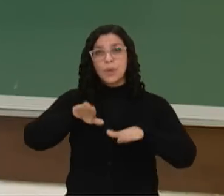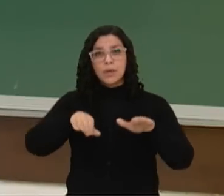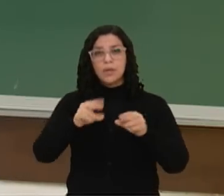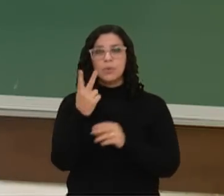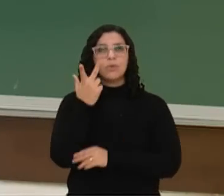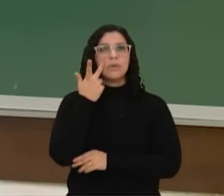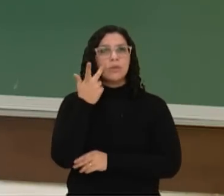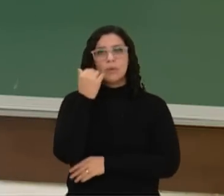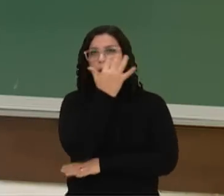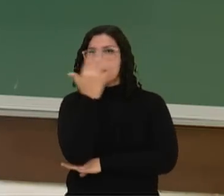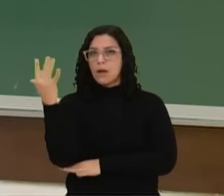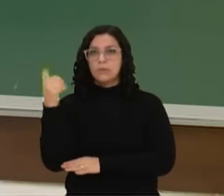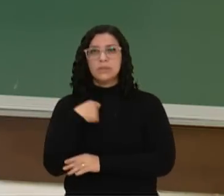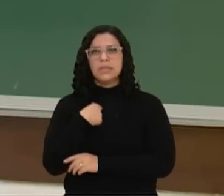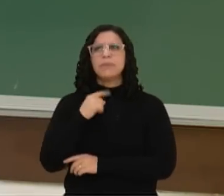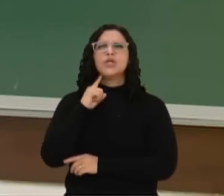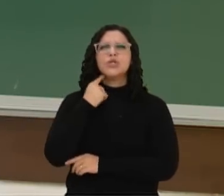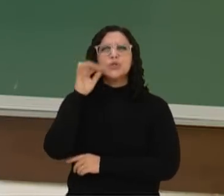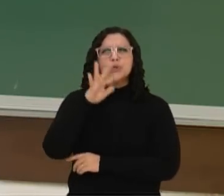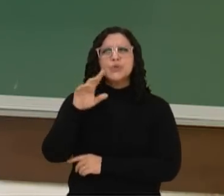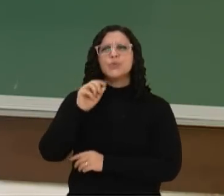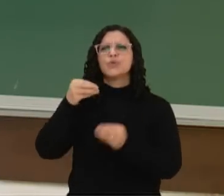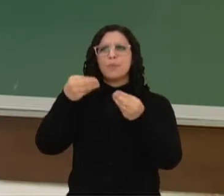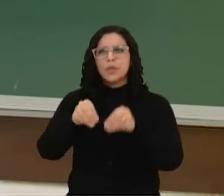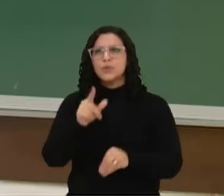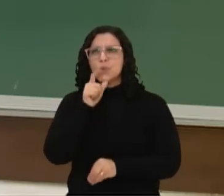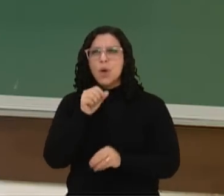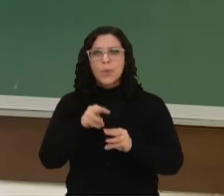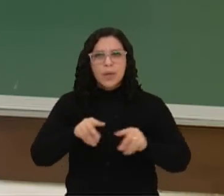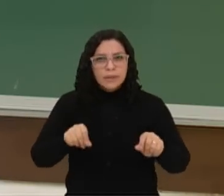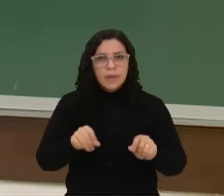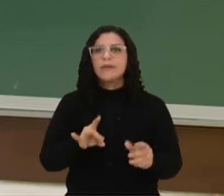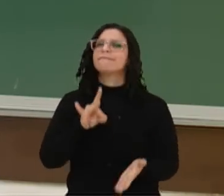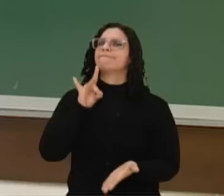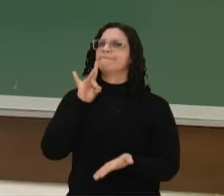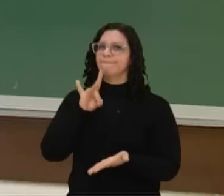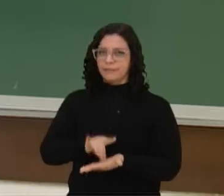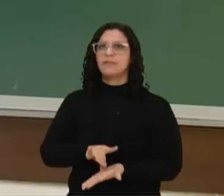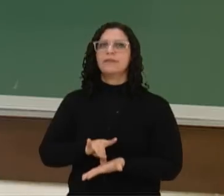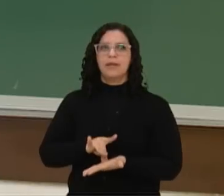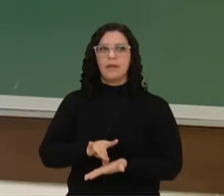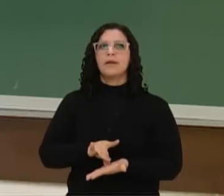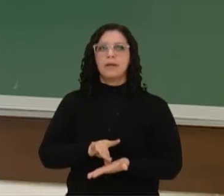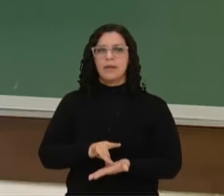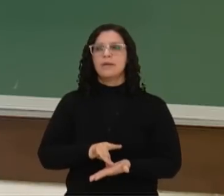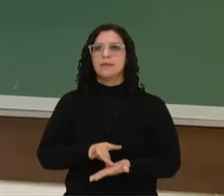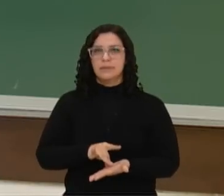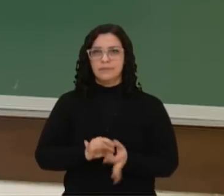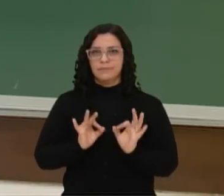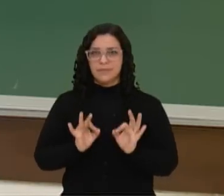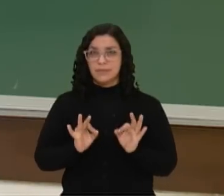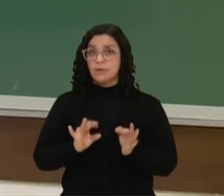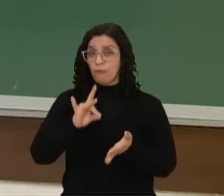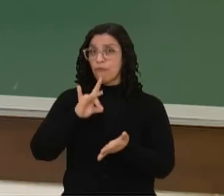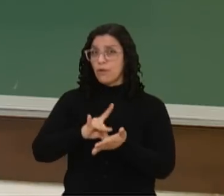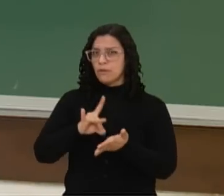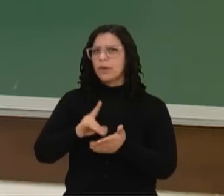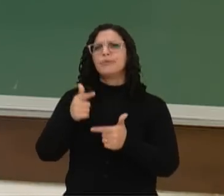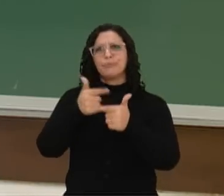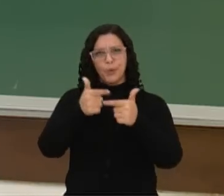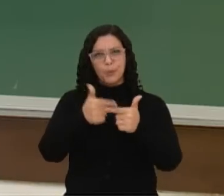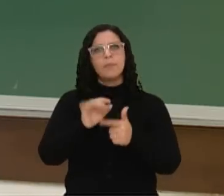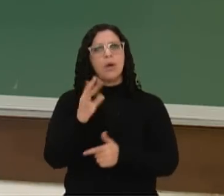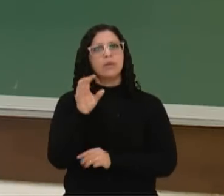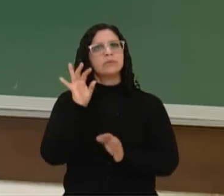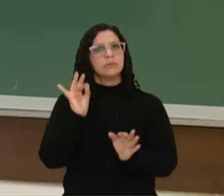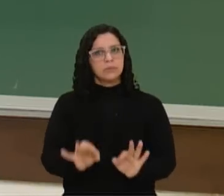natural, polui a atmosfera, prejudica a água e solo. Essa afirmação é verdadeira, certo? Então, ela ocasiona tudo isso